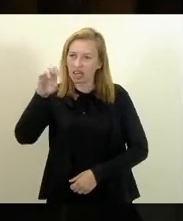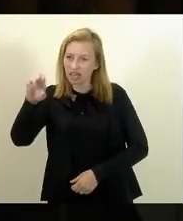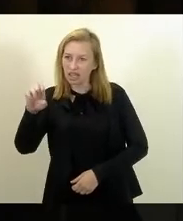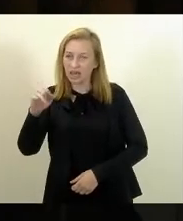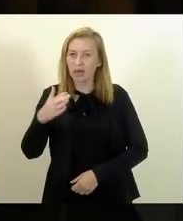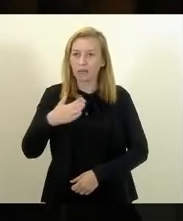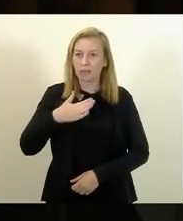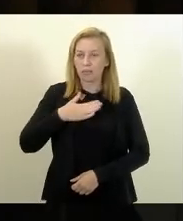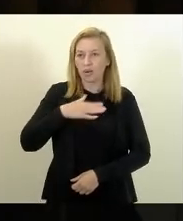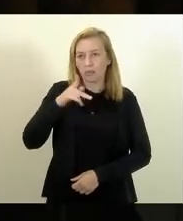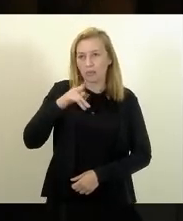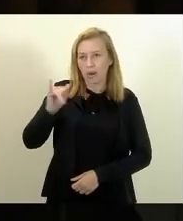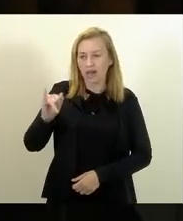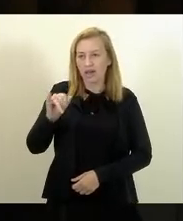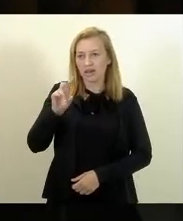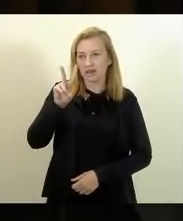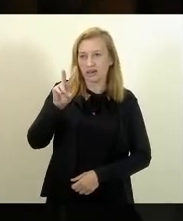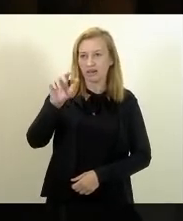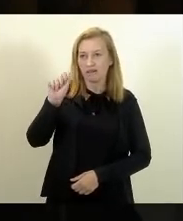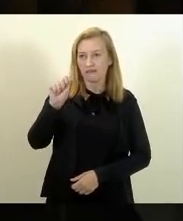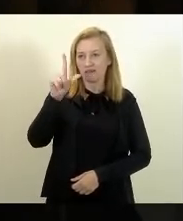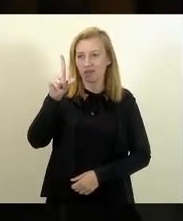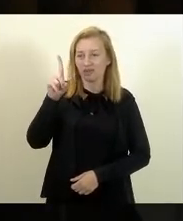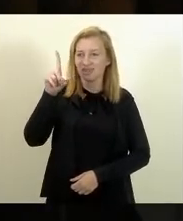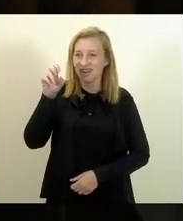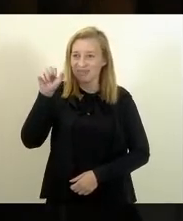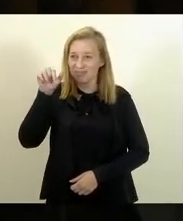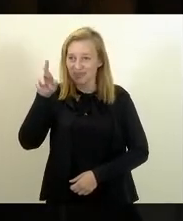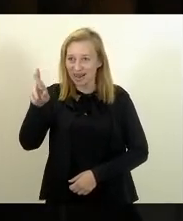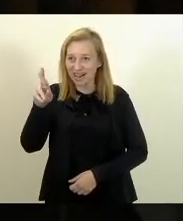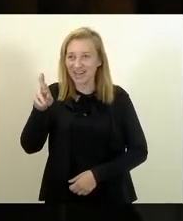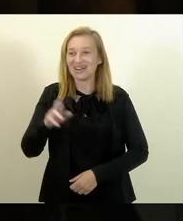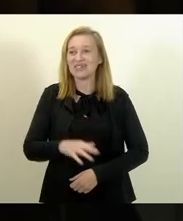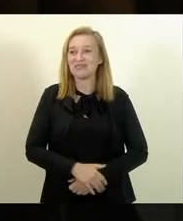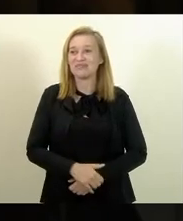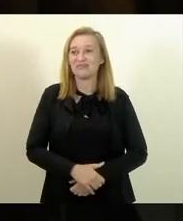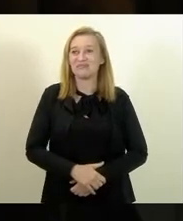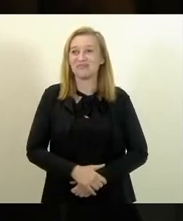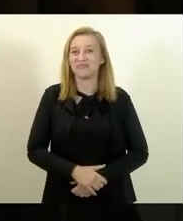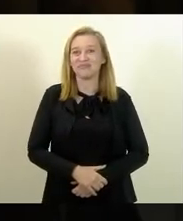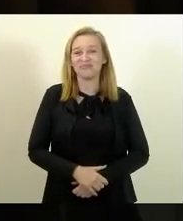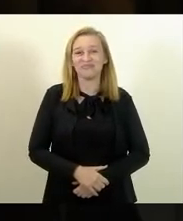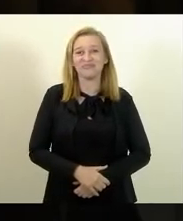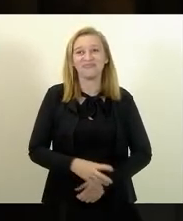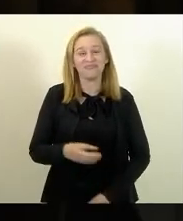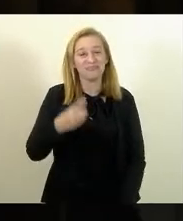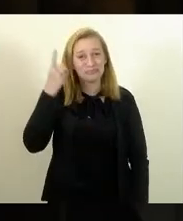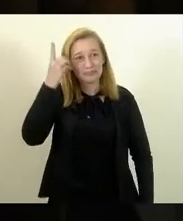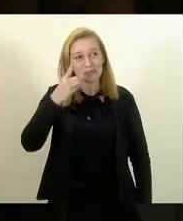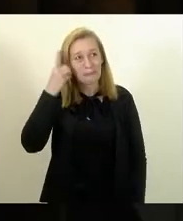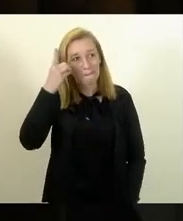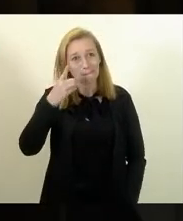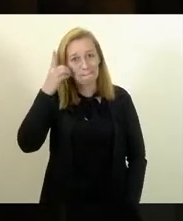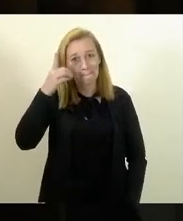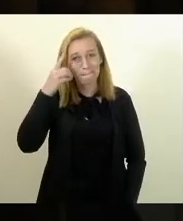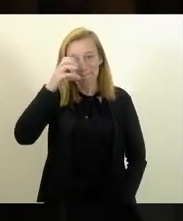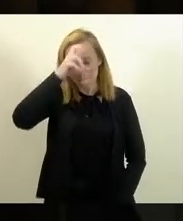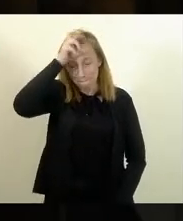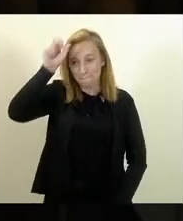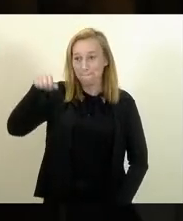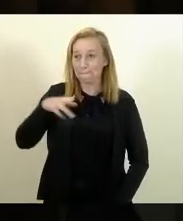Valdemar, portanto, meu irmão mais velho se chamava Iremar. Deputada Tia Ju, eu tenho